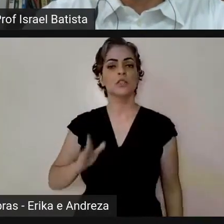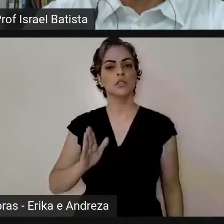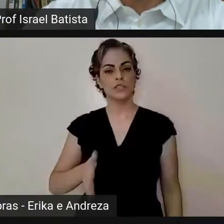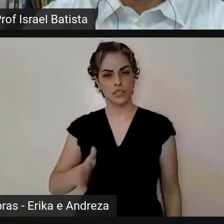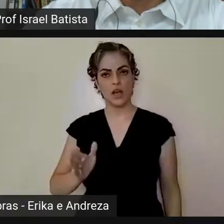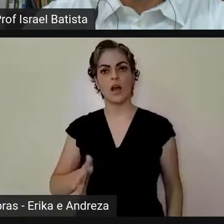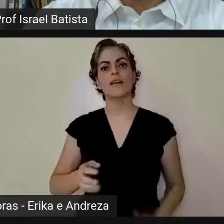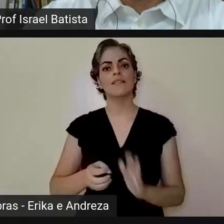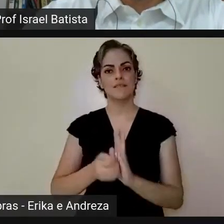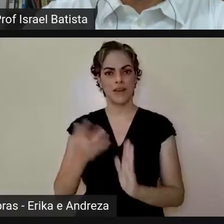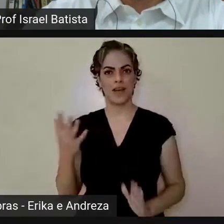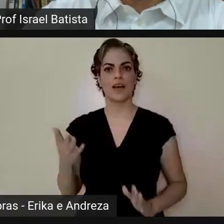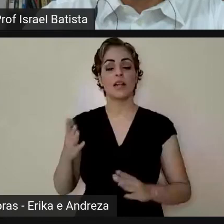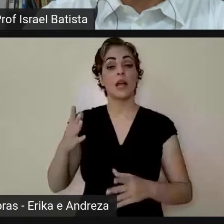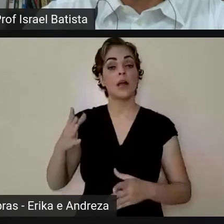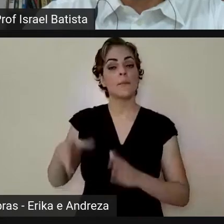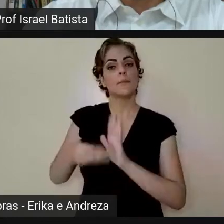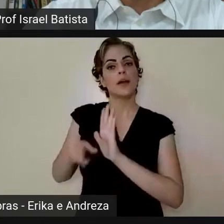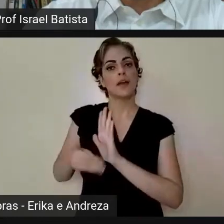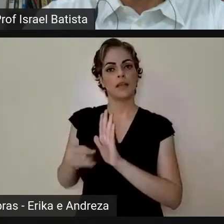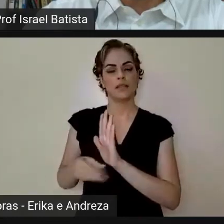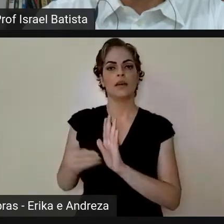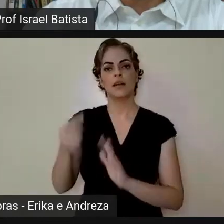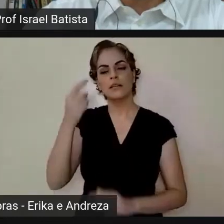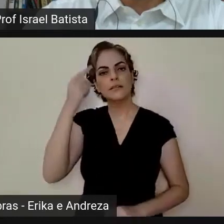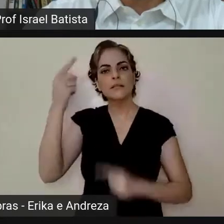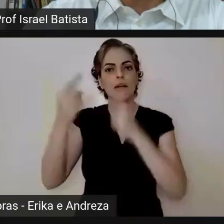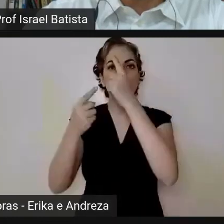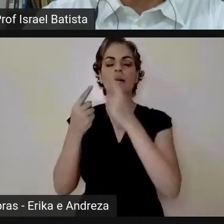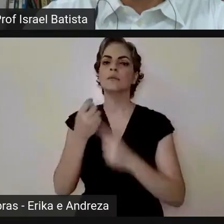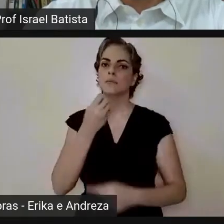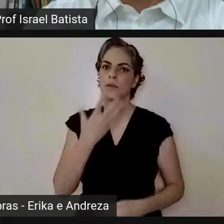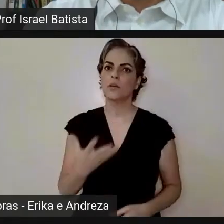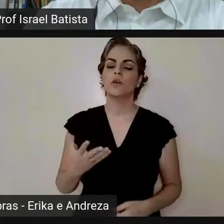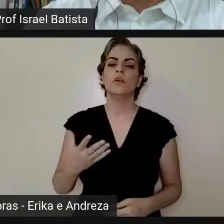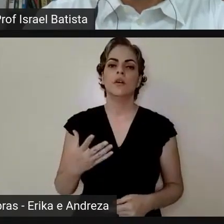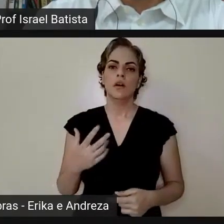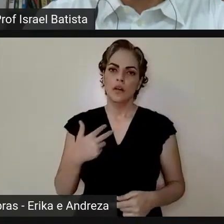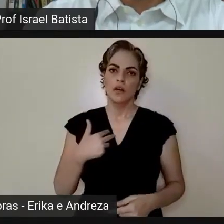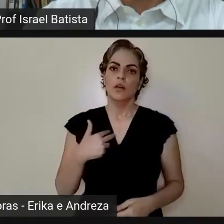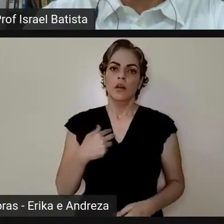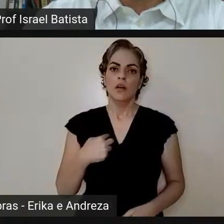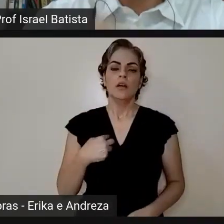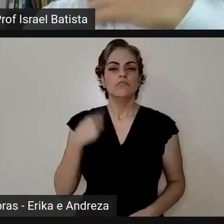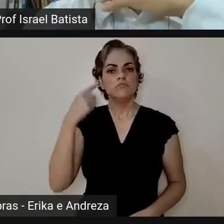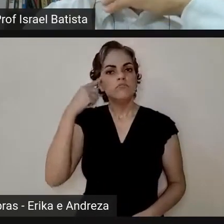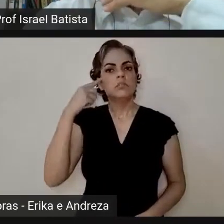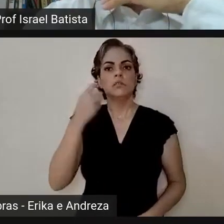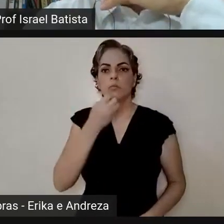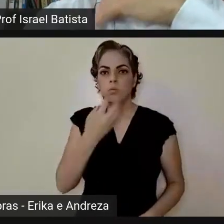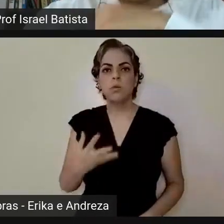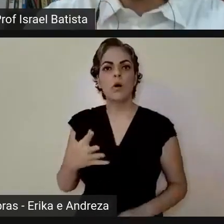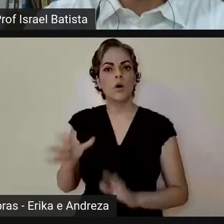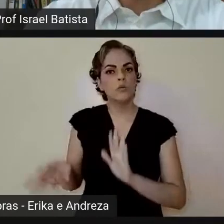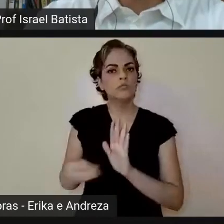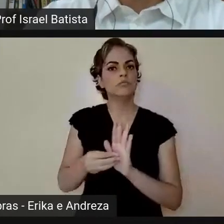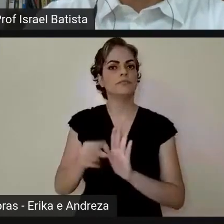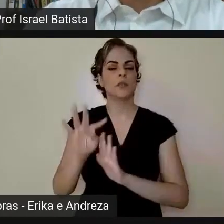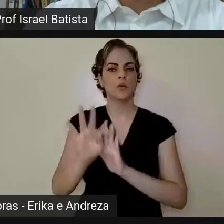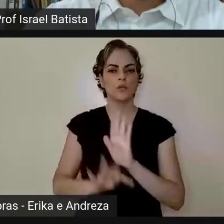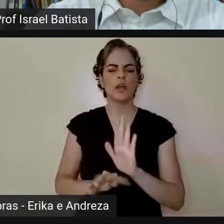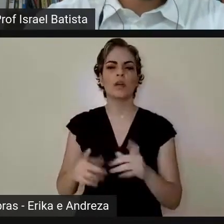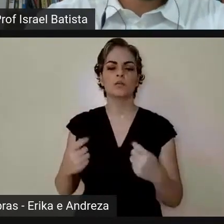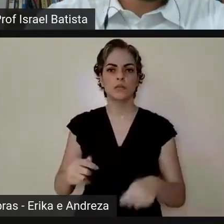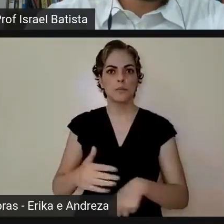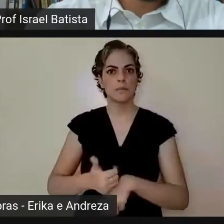inúmeras emendas que nós acreditamos que devem ser incorporadas ao texto para melhorar essa parte, mas